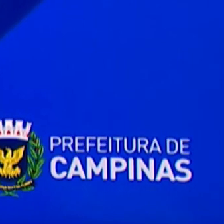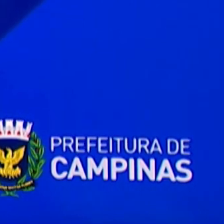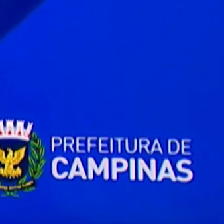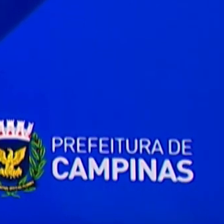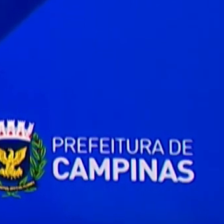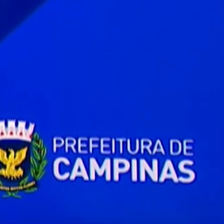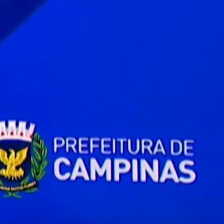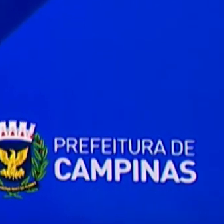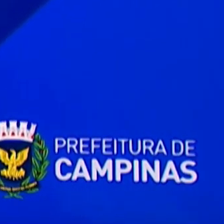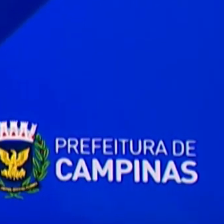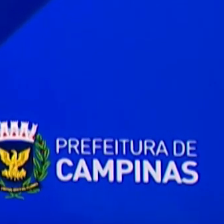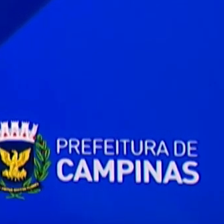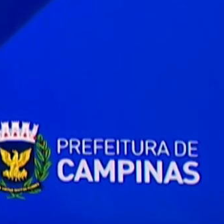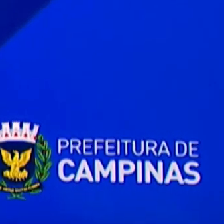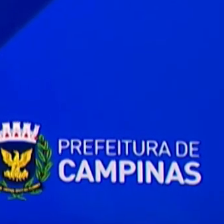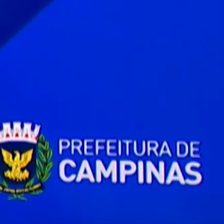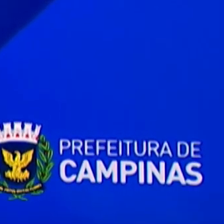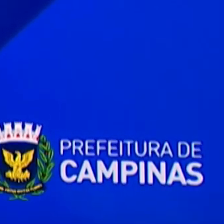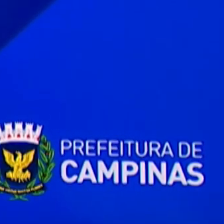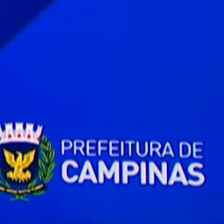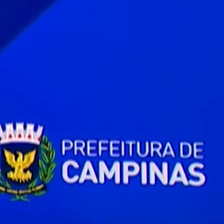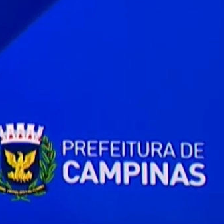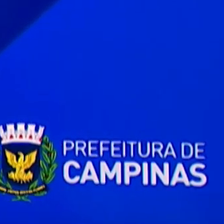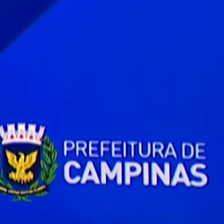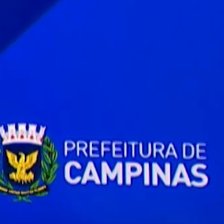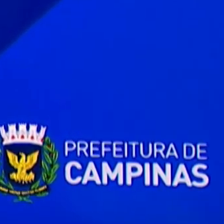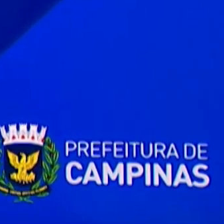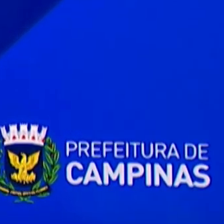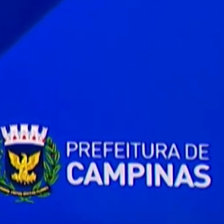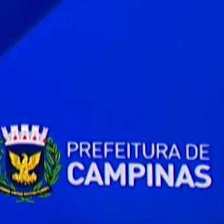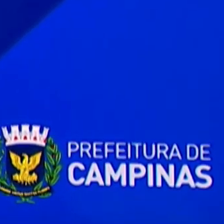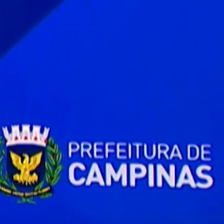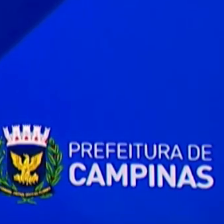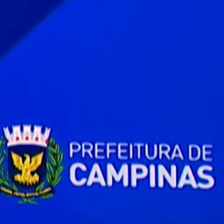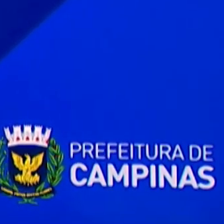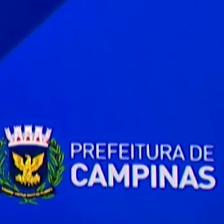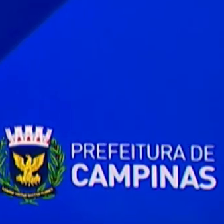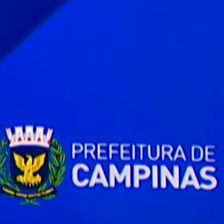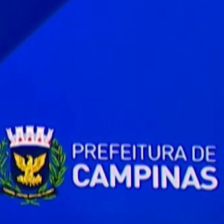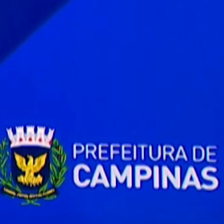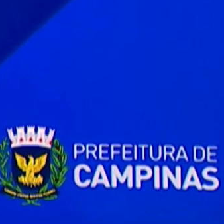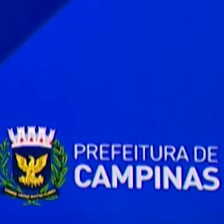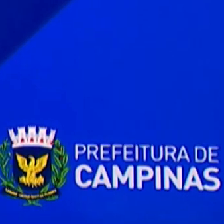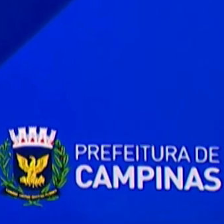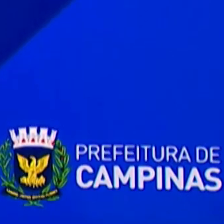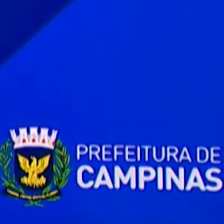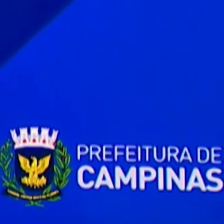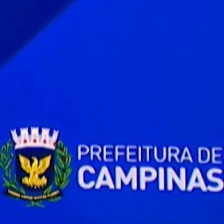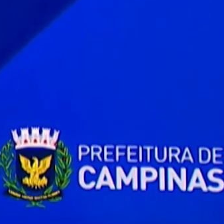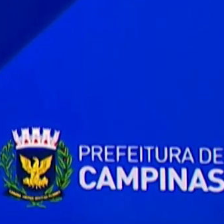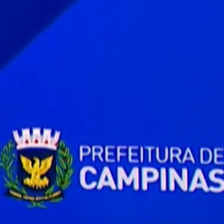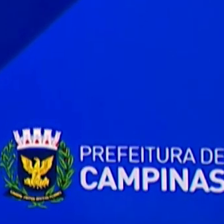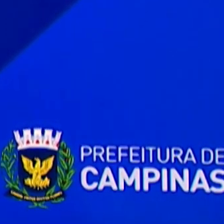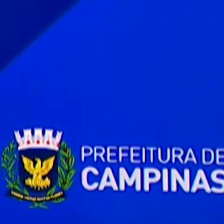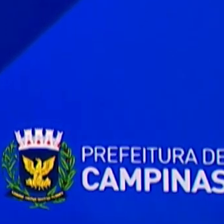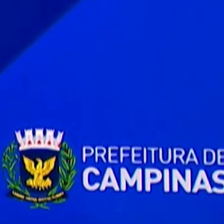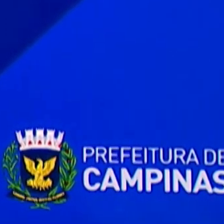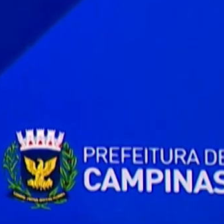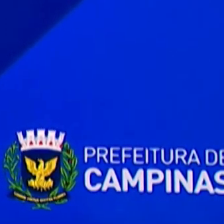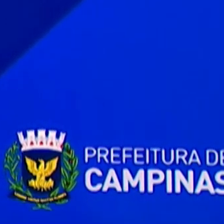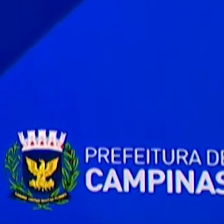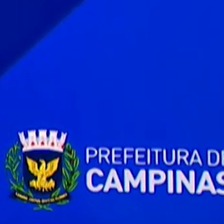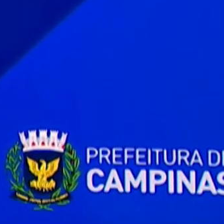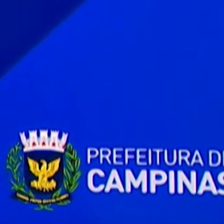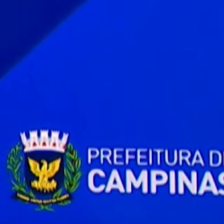é fundamental para o sucesso da ferramenta. Além disso, com a ampla utilização da inteligência artificial no sistema de saúde